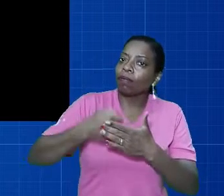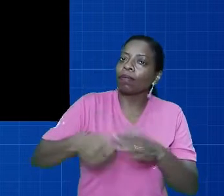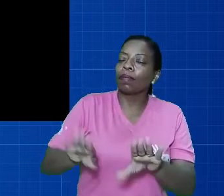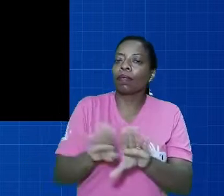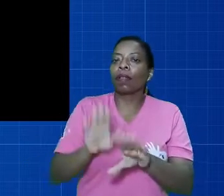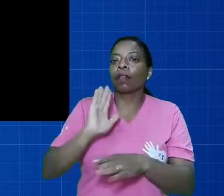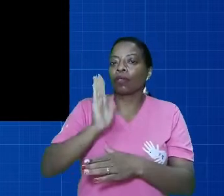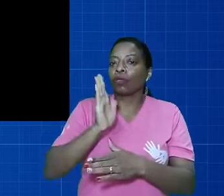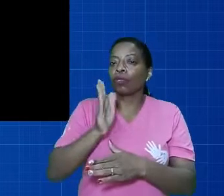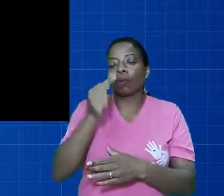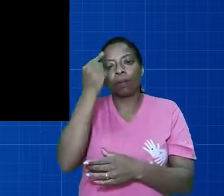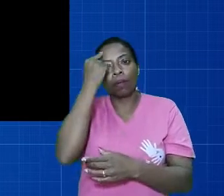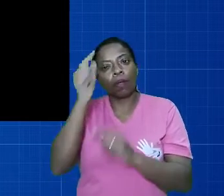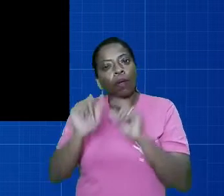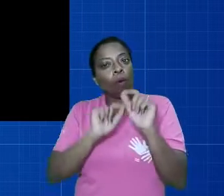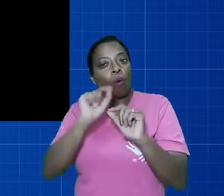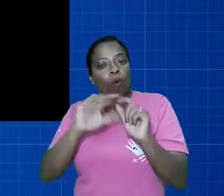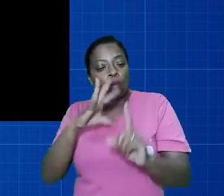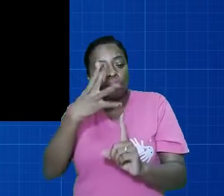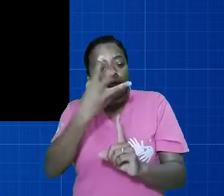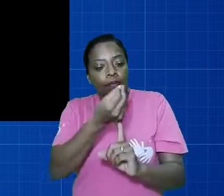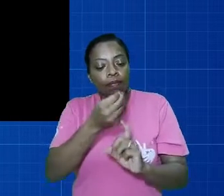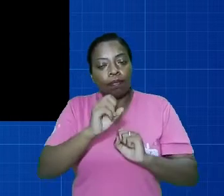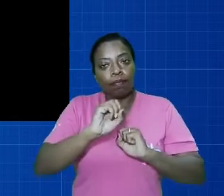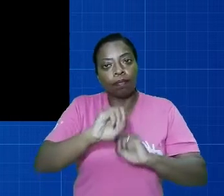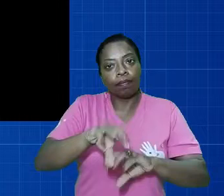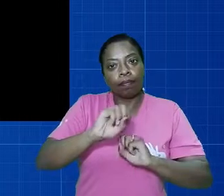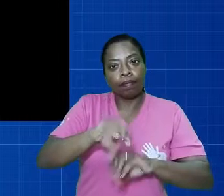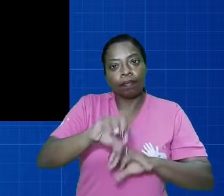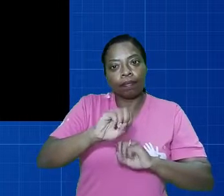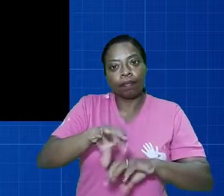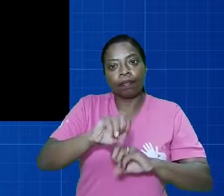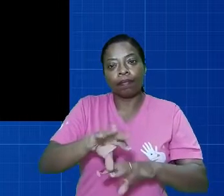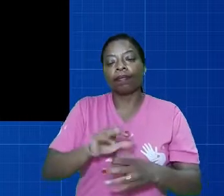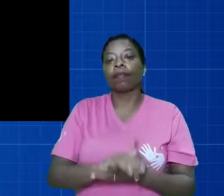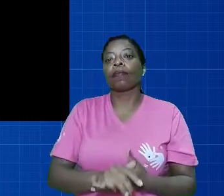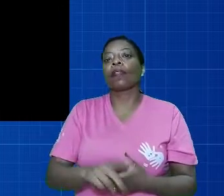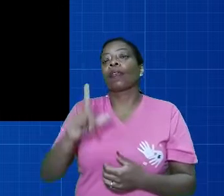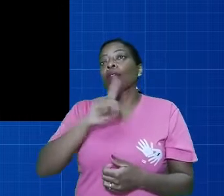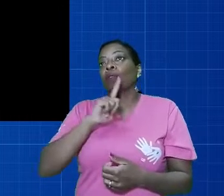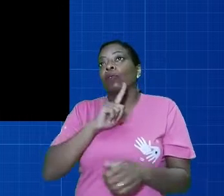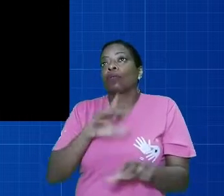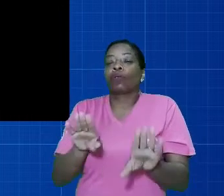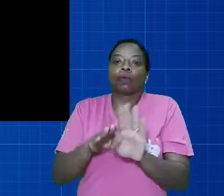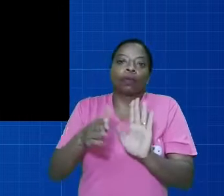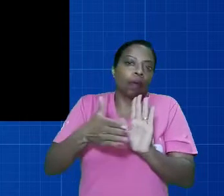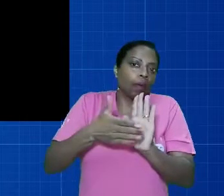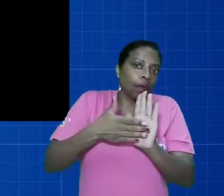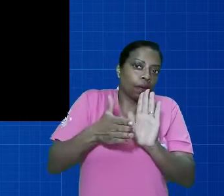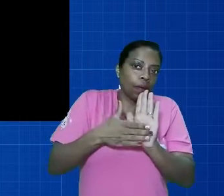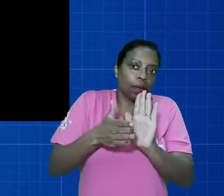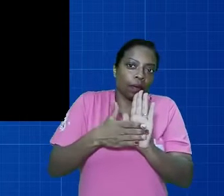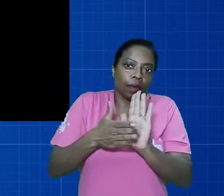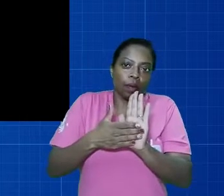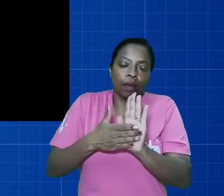se pensava sobre ensino de arte, né, já tínhamos, por exemplo, a proposta triangular da